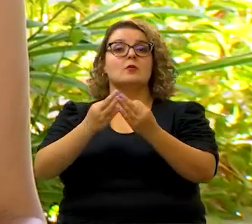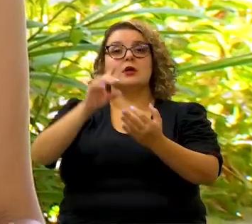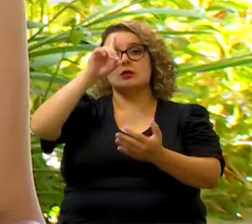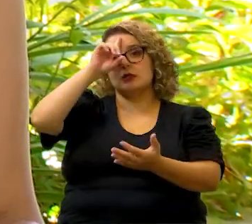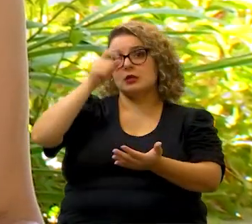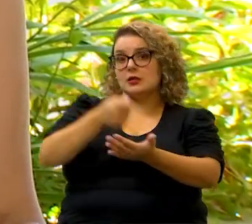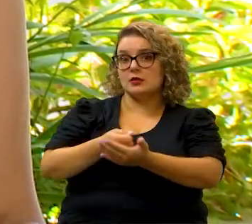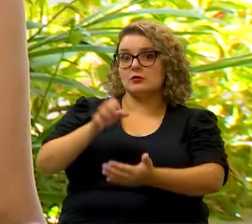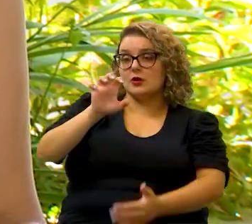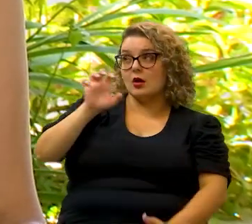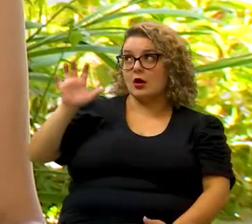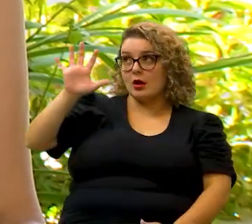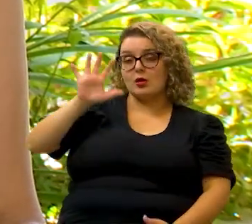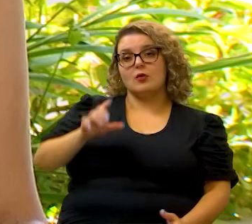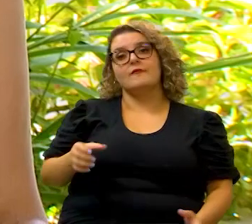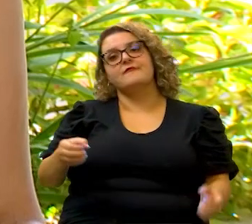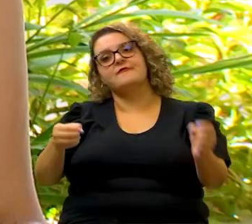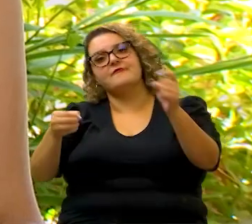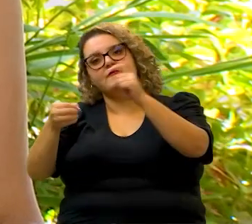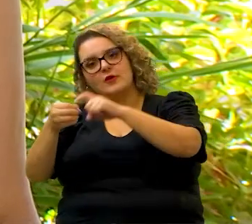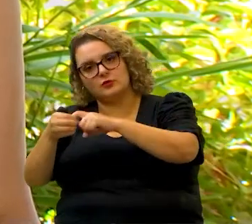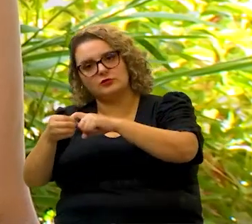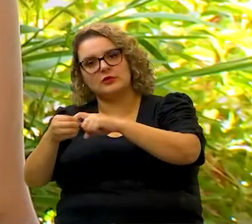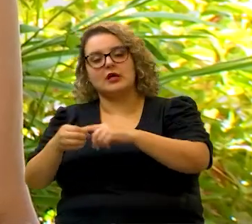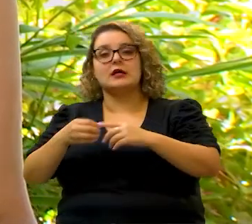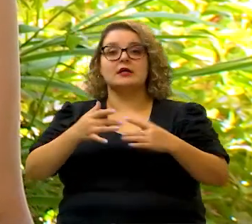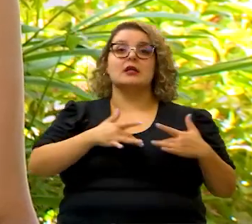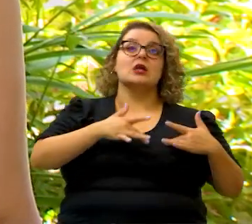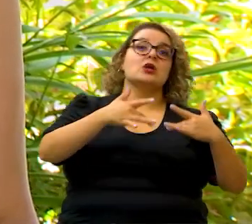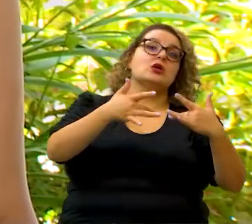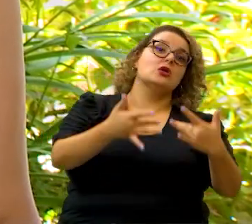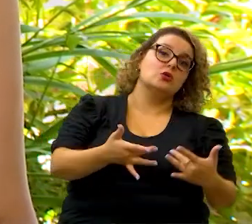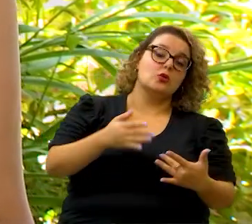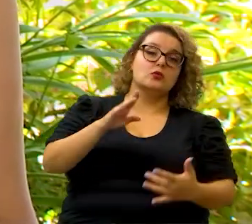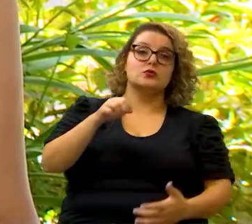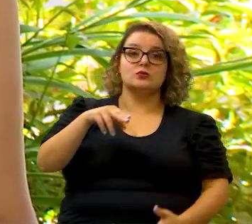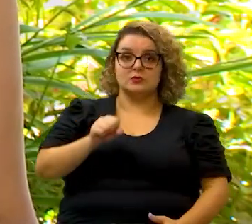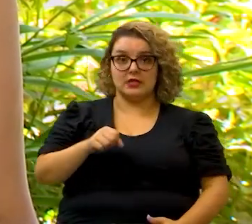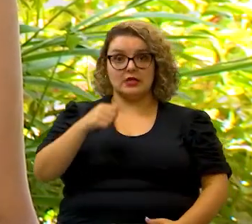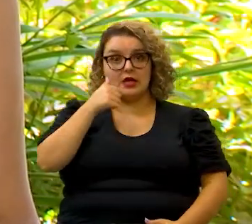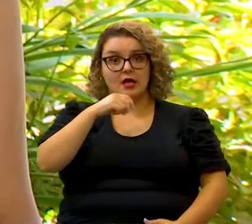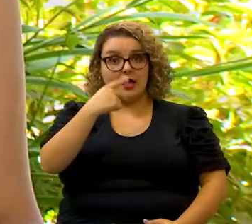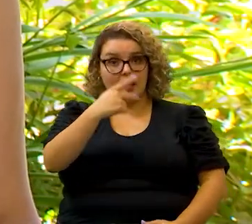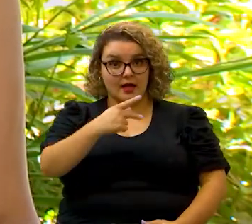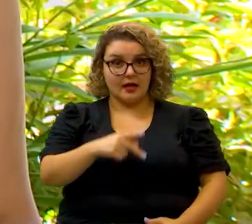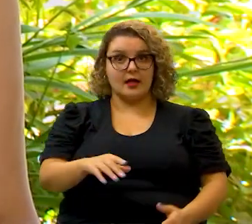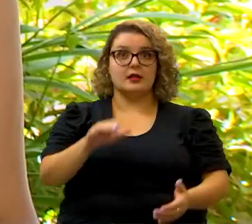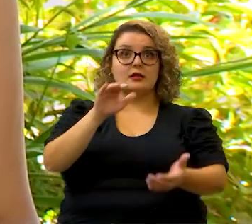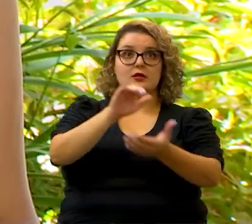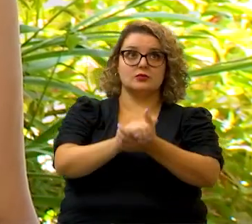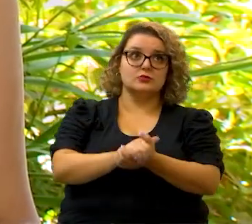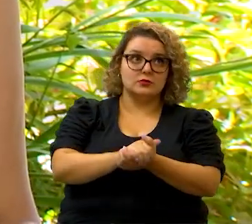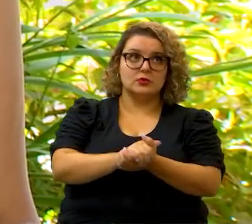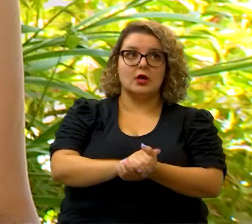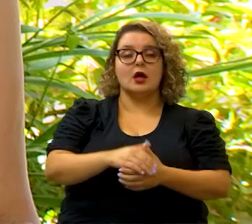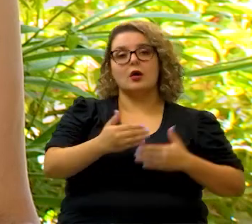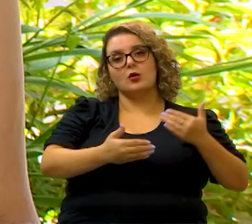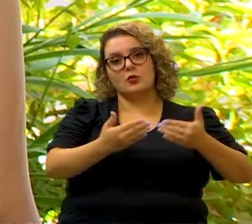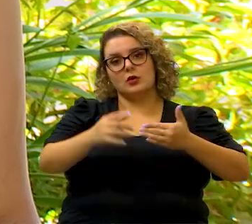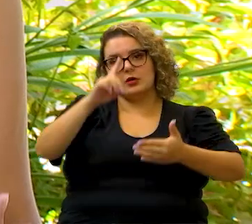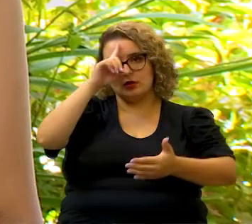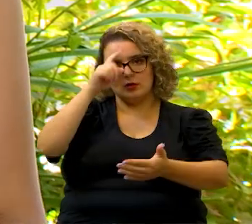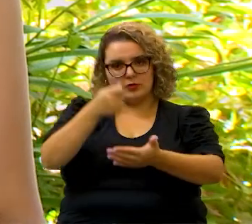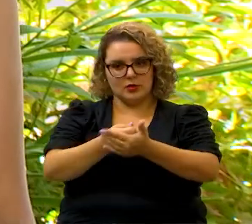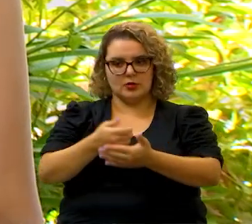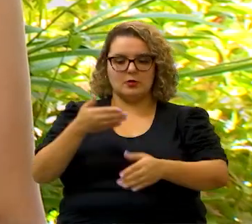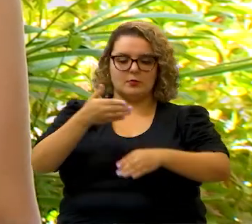essa família decide retornar à Europa e ele decide doar os bens a ela e o seu esposo. Com o passar do tempo, ela